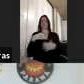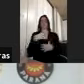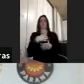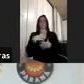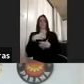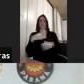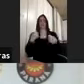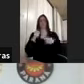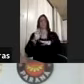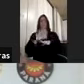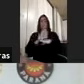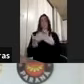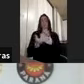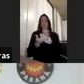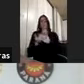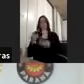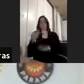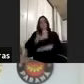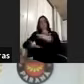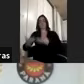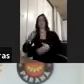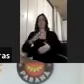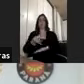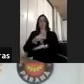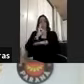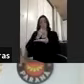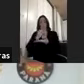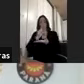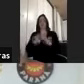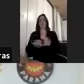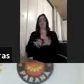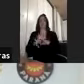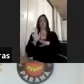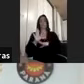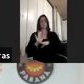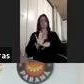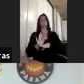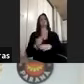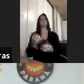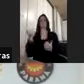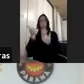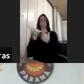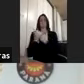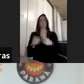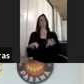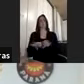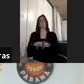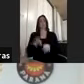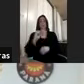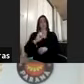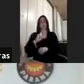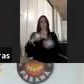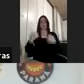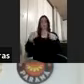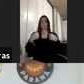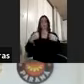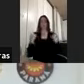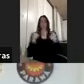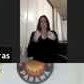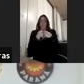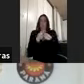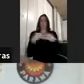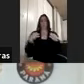aí? Ah, aqui precisa de um cafezinho quente para esquentar a gente. Ah, então estou levando. E aí, o que está precisando? Um agasalho? Um bolo?